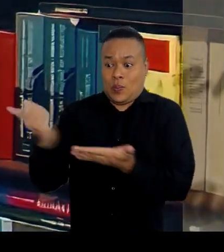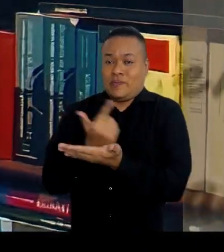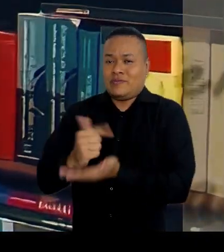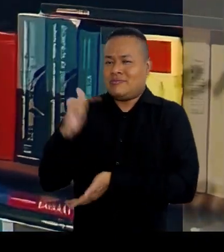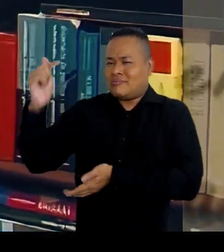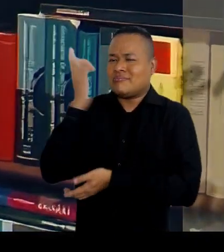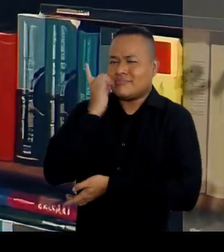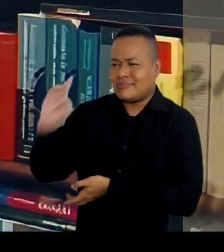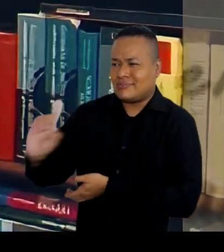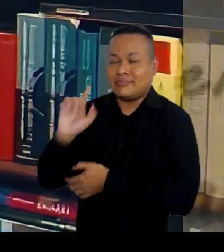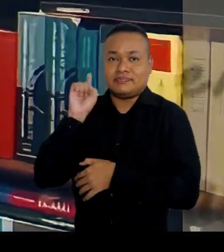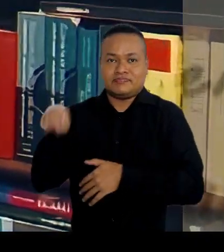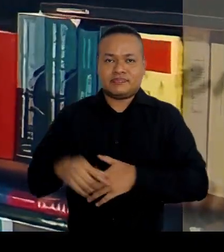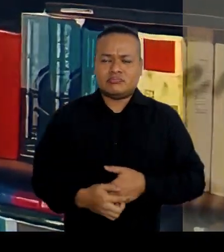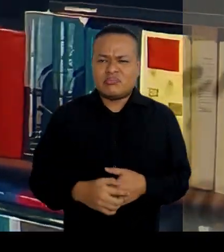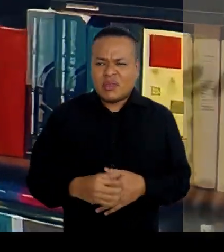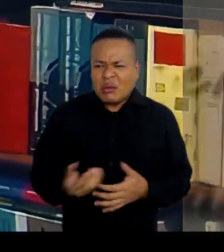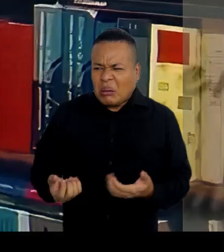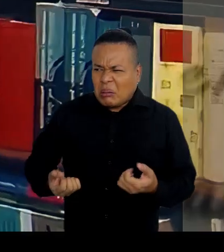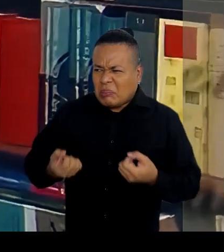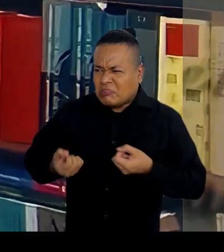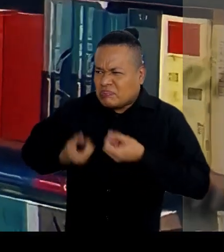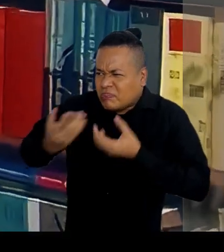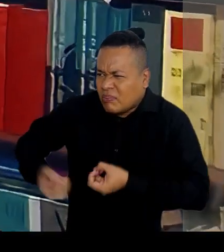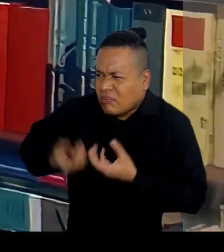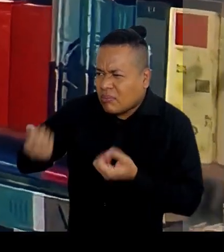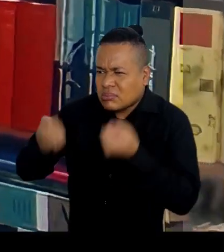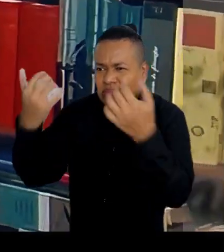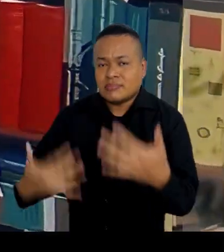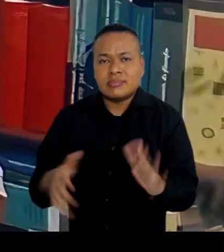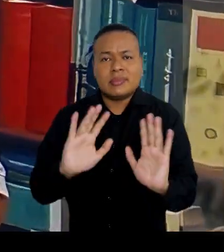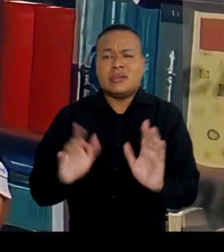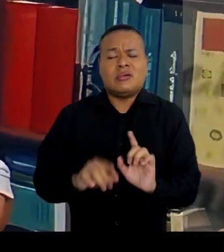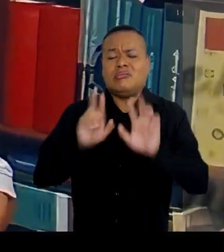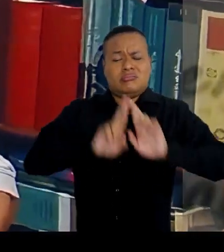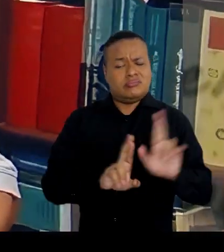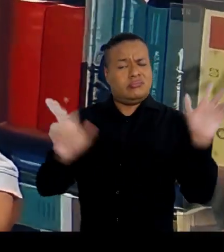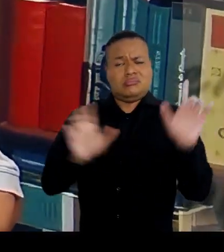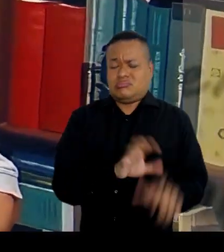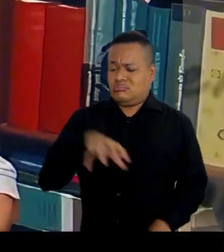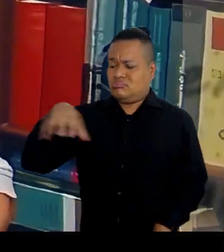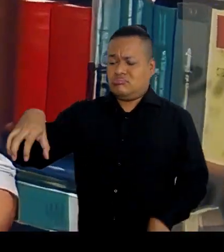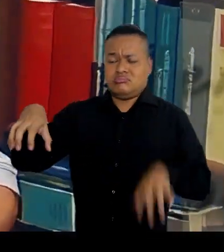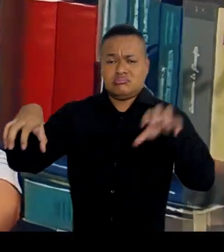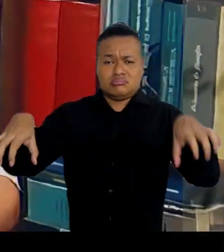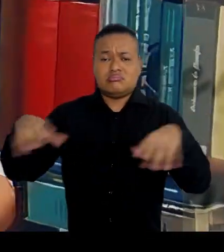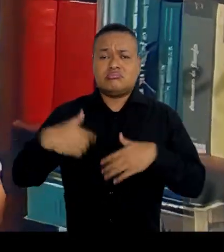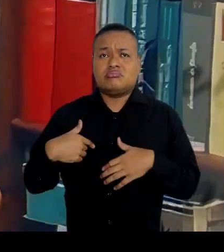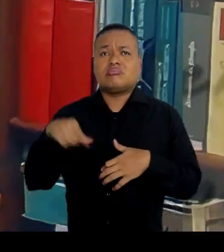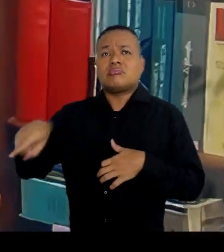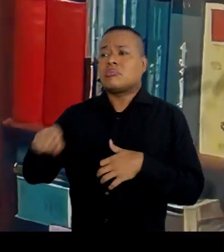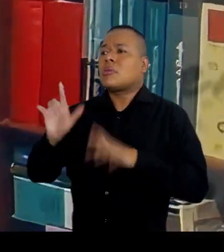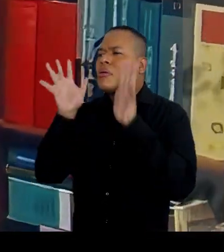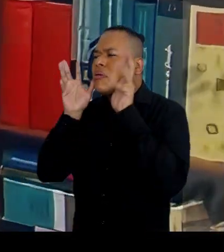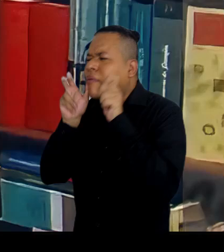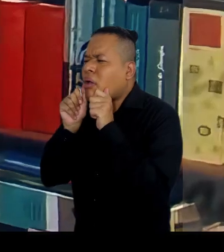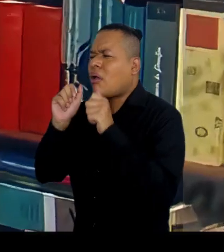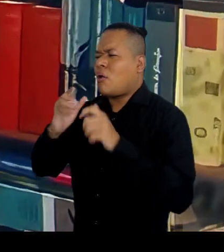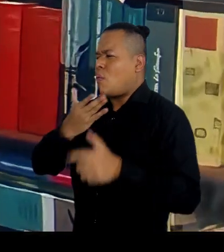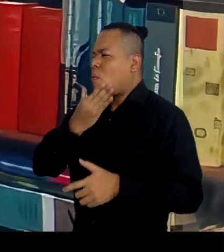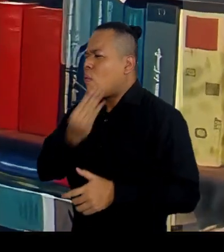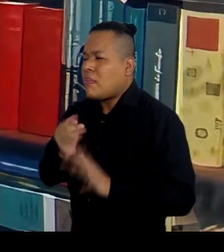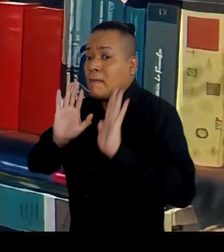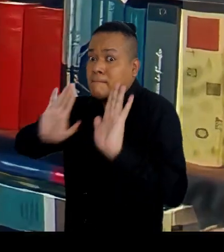Dia. Poeta não se define, é um ser à parte. De homem se veste, de animal